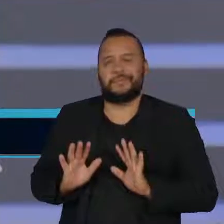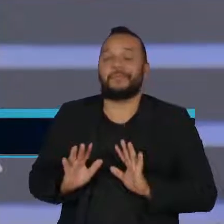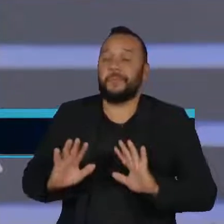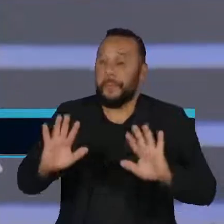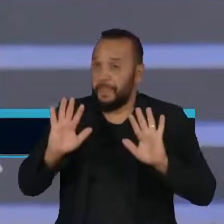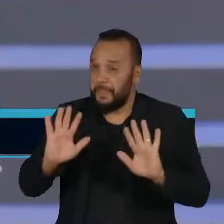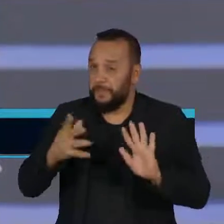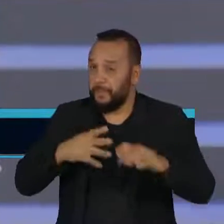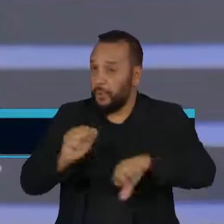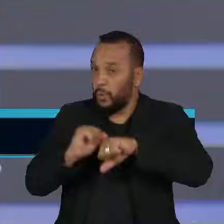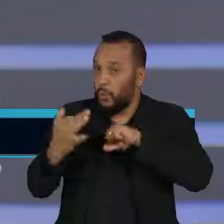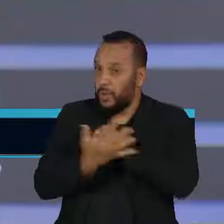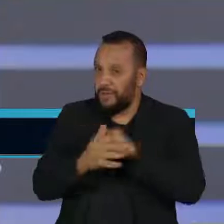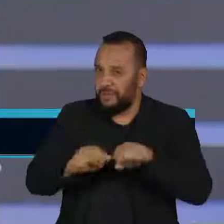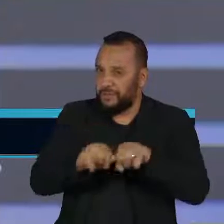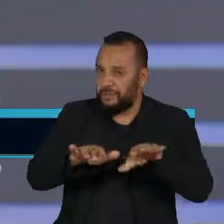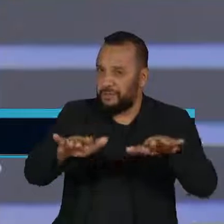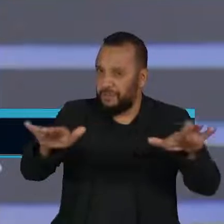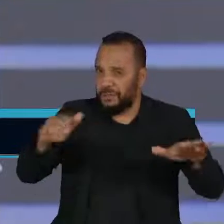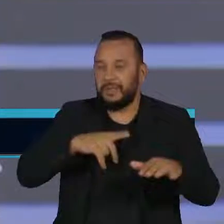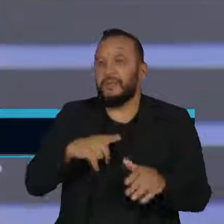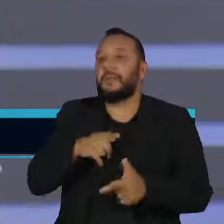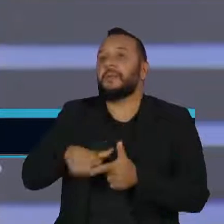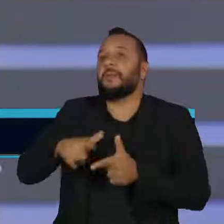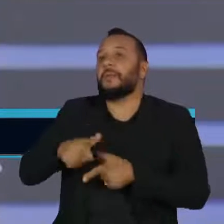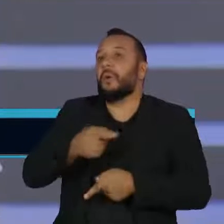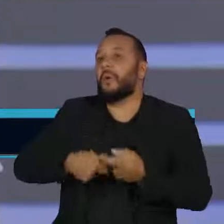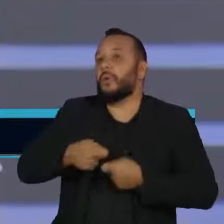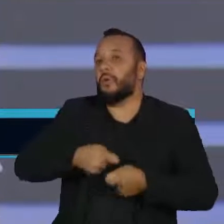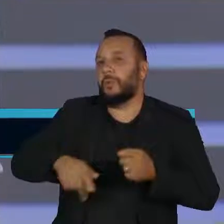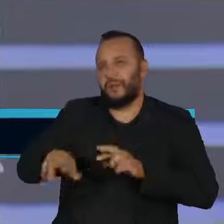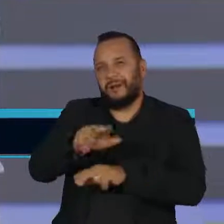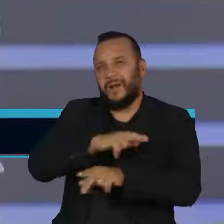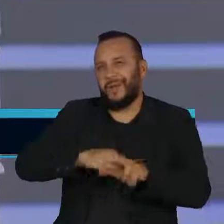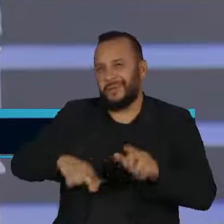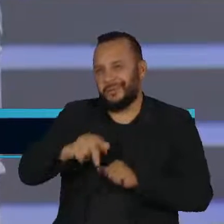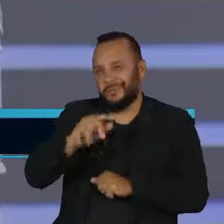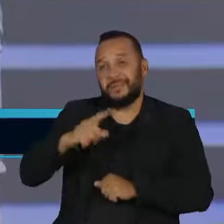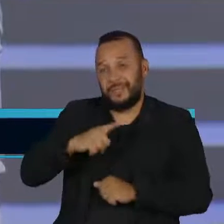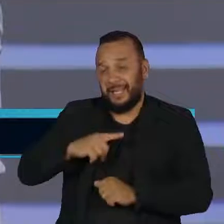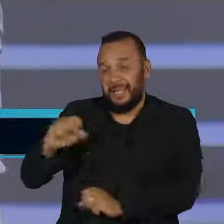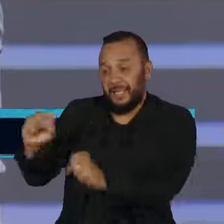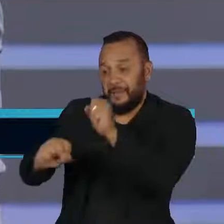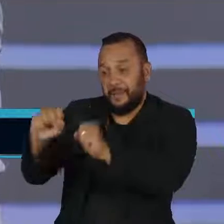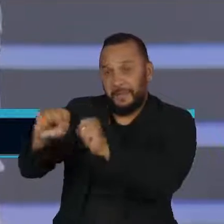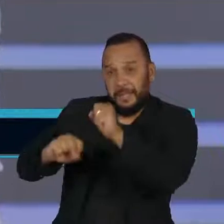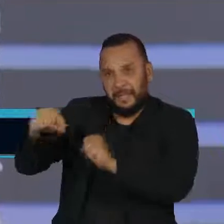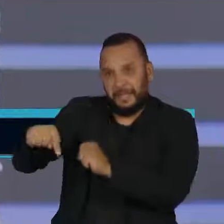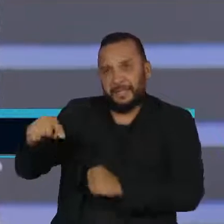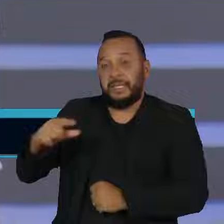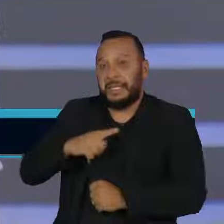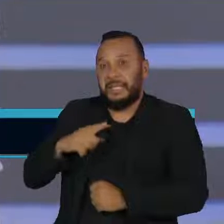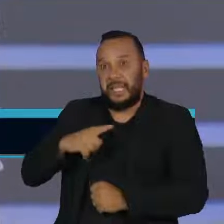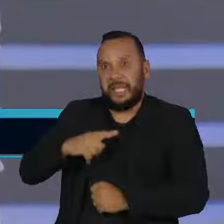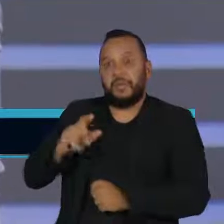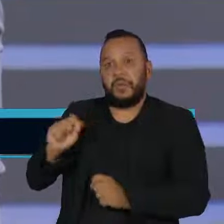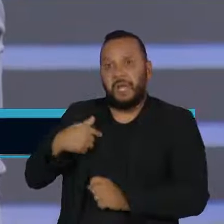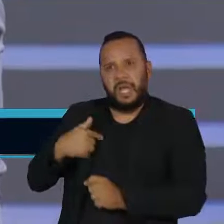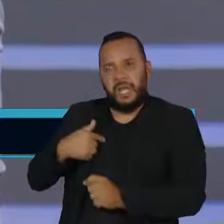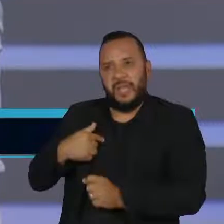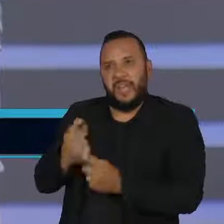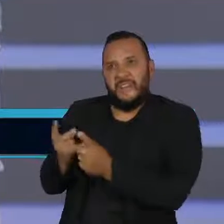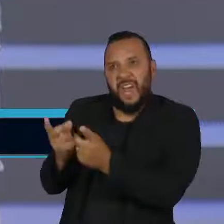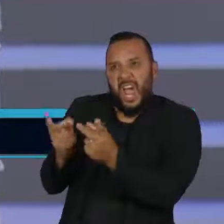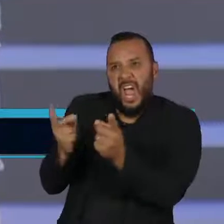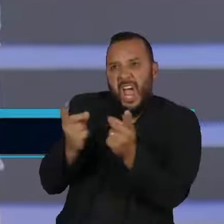a pandemia provocou várias questões econômicas. Uma delas, em várias empresas, essas empresas passaram a ter demandas altíssimas, muito mais